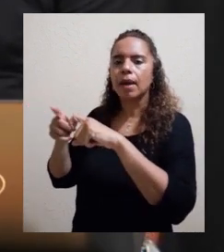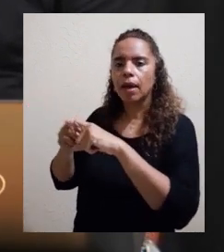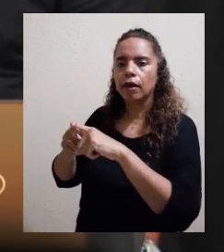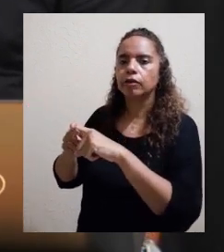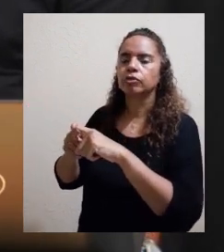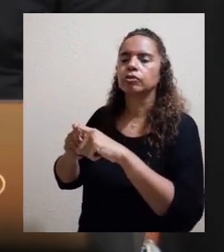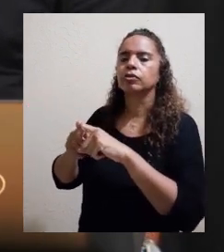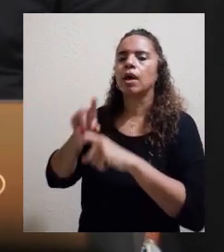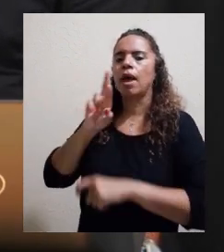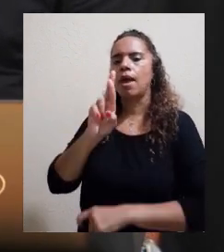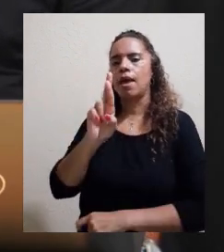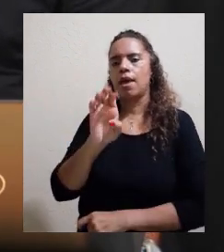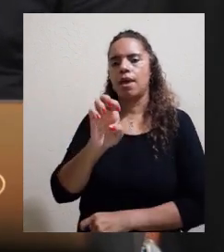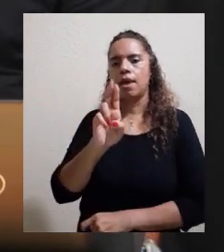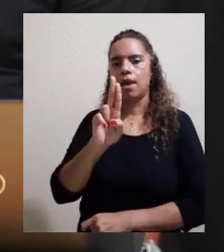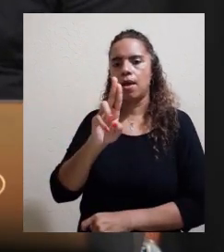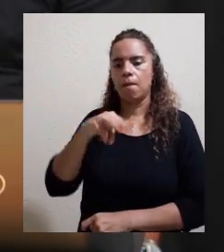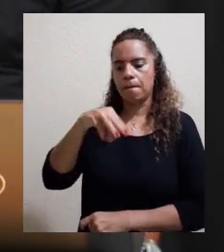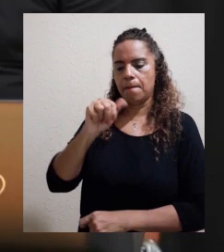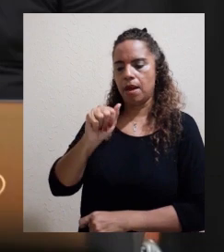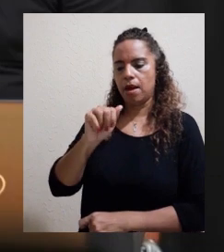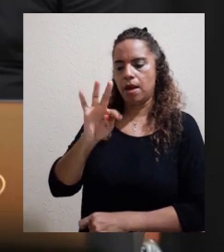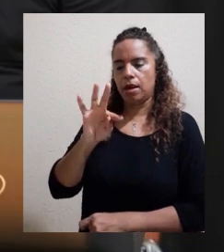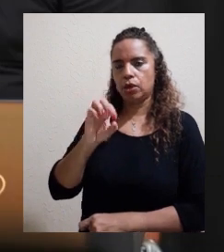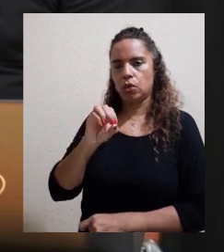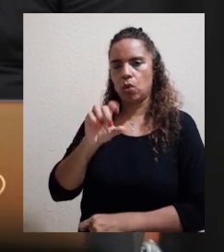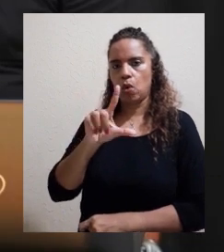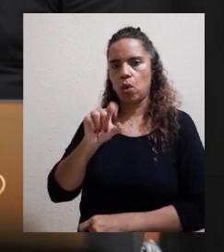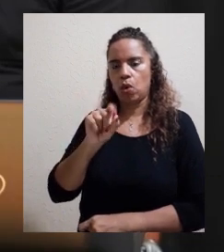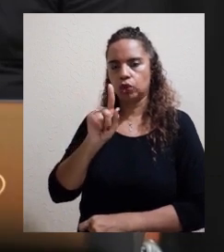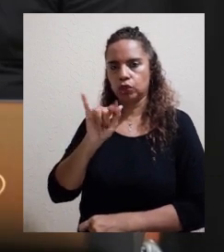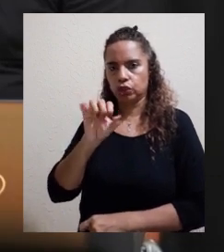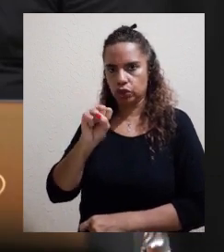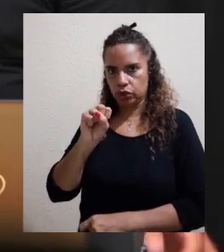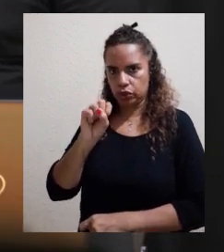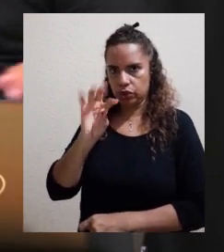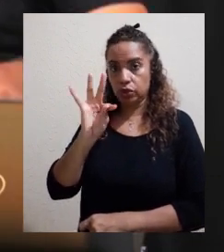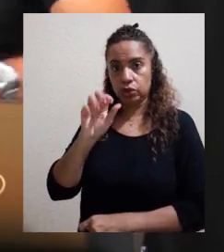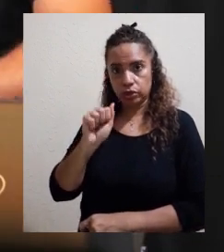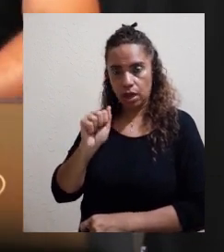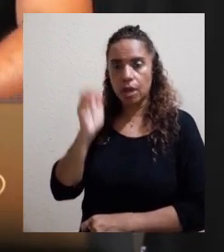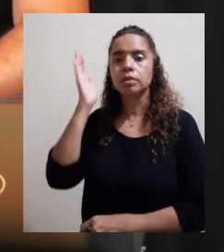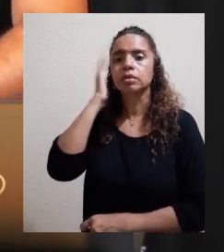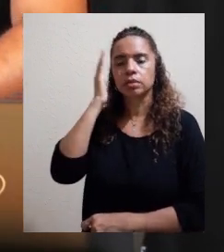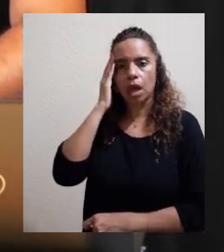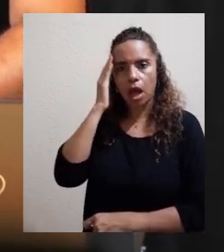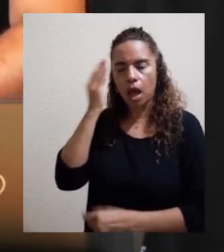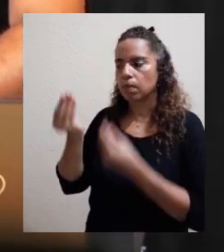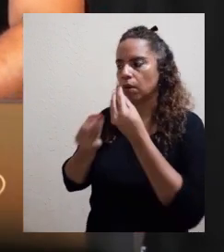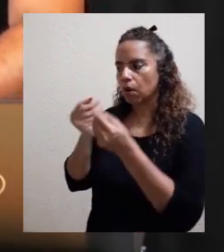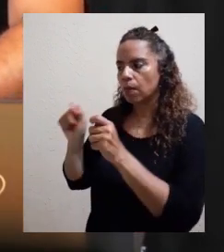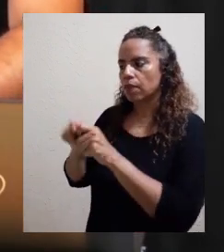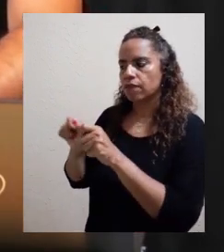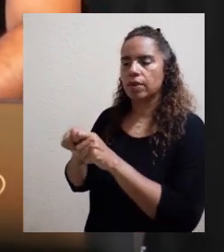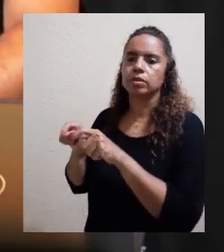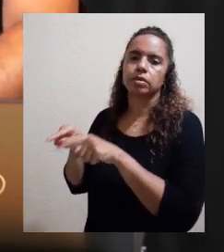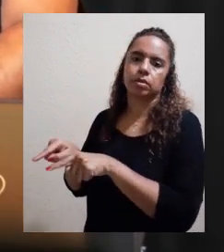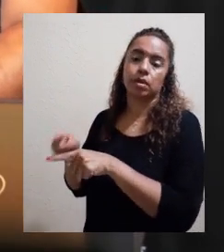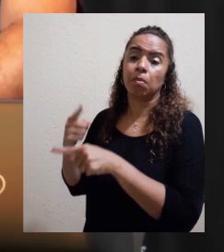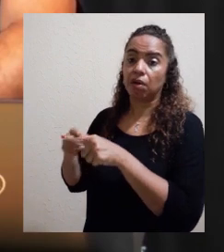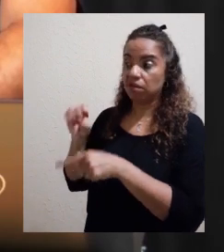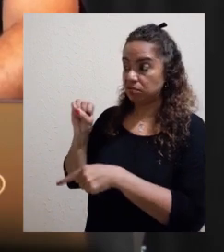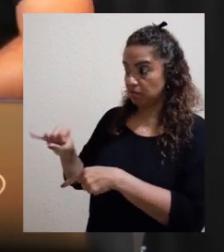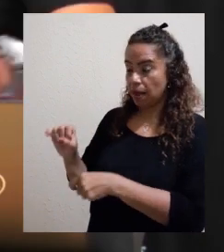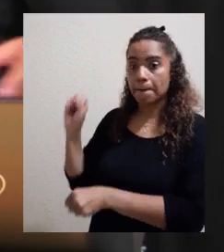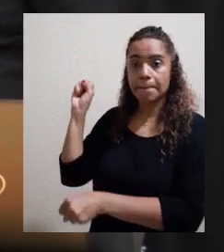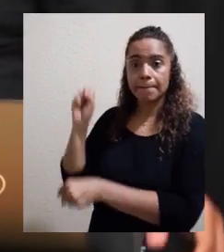reumatologista, que deve estar acompanhando, que pode fazer esse julgamento, porque esse paciente, se ele parar de tomar o medicamento